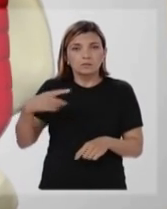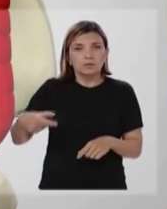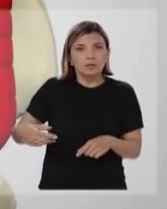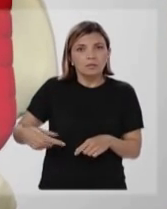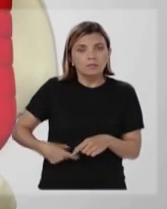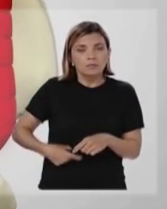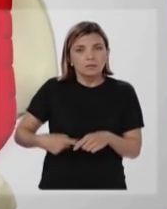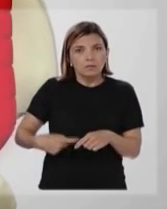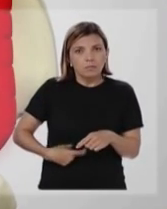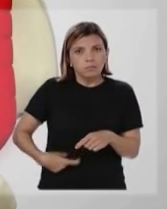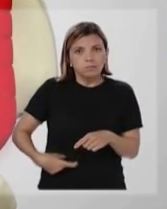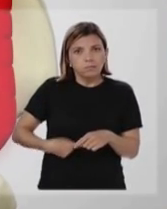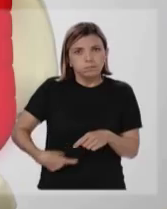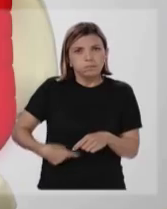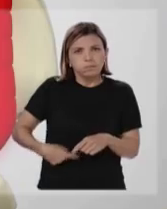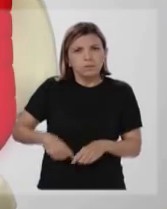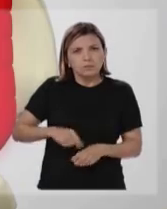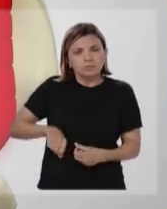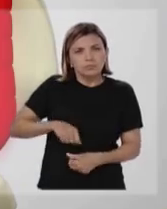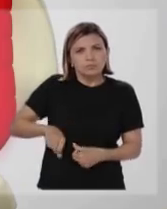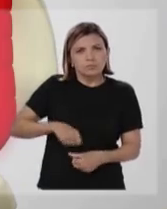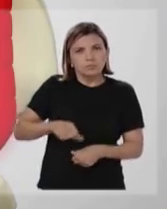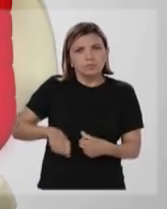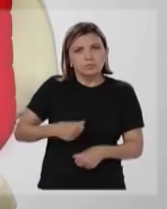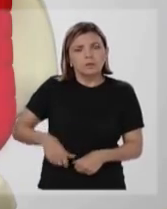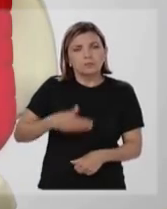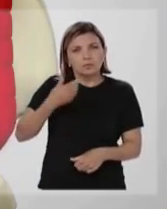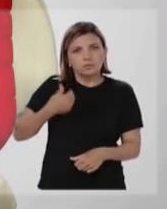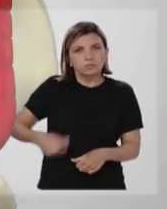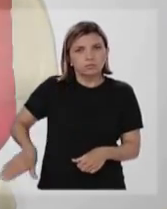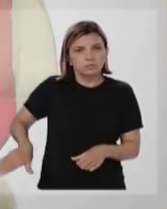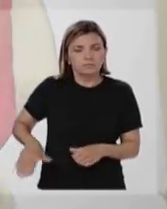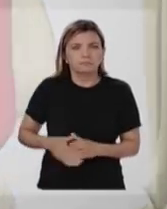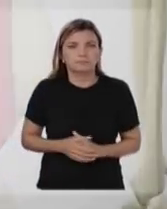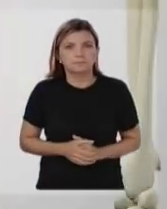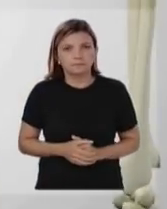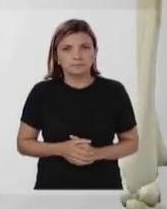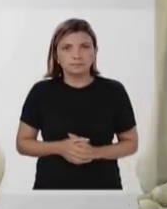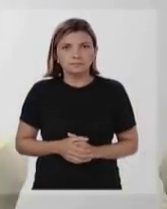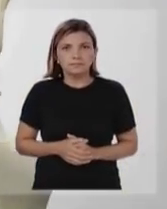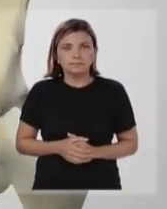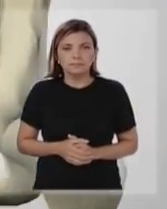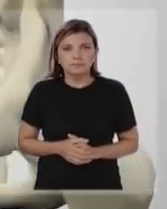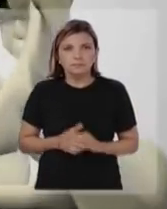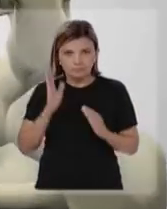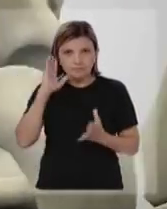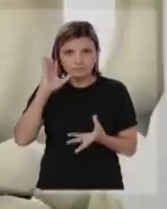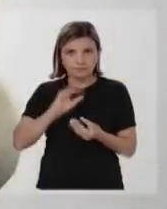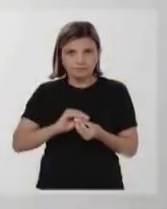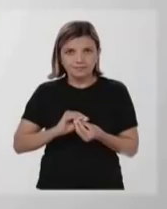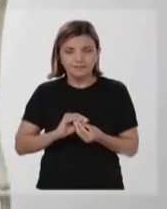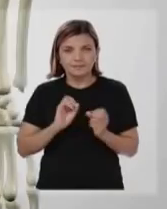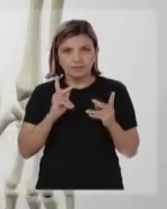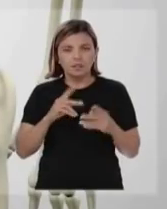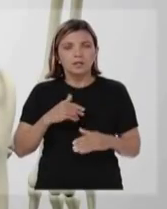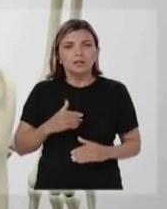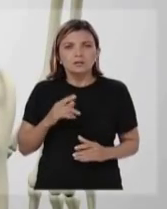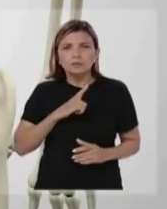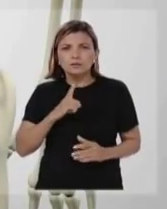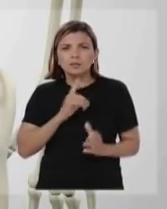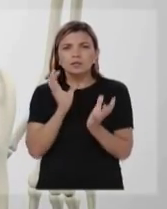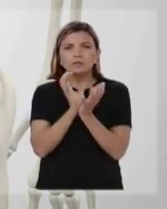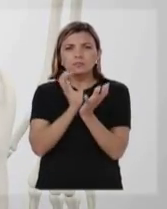termina no intestino grosso, onde é feita uma última absorção dos nutrientes e o restante é descartado. Você entendeu, né?